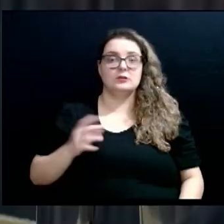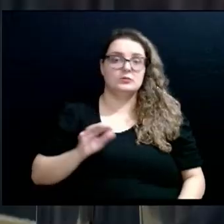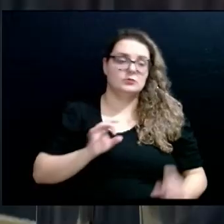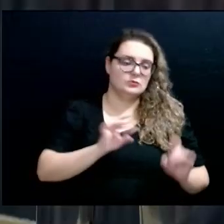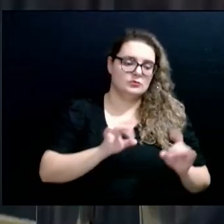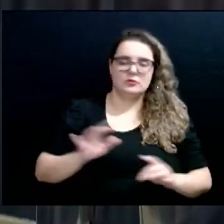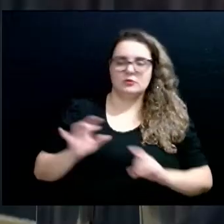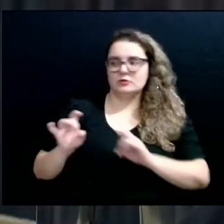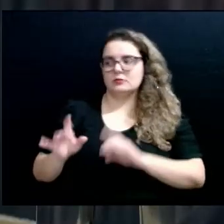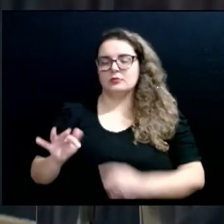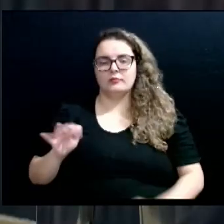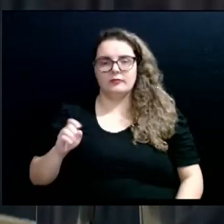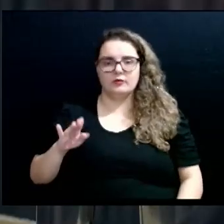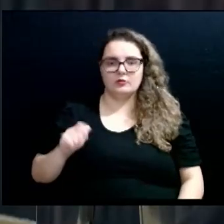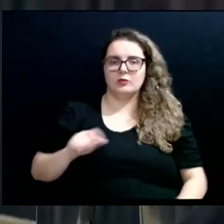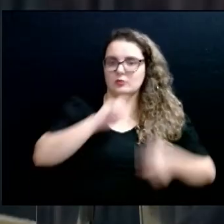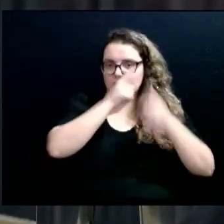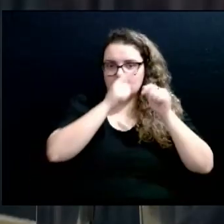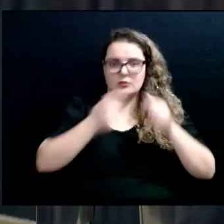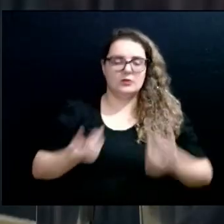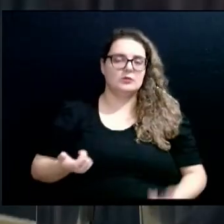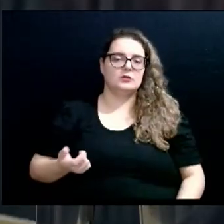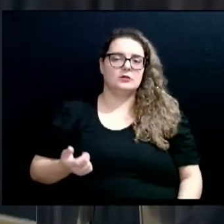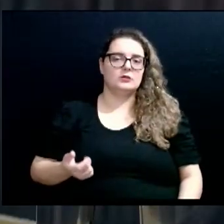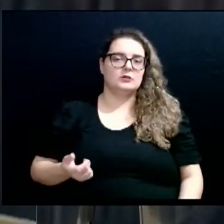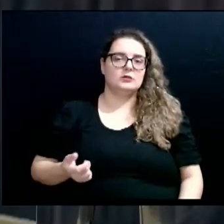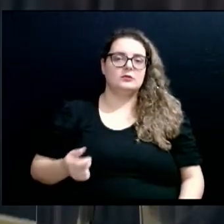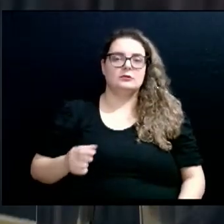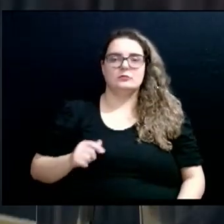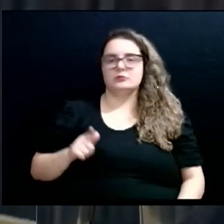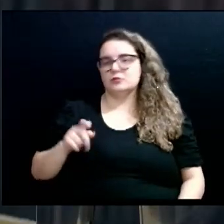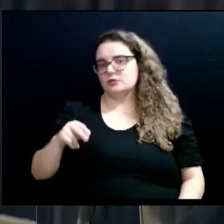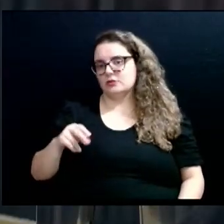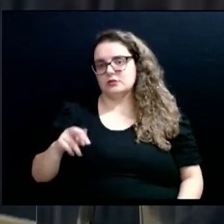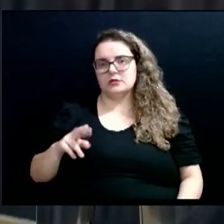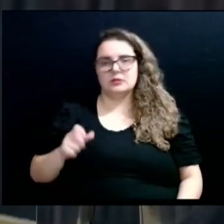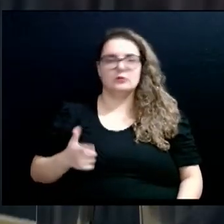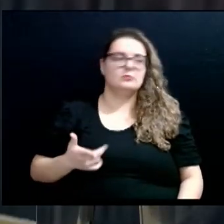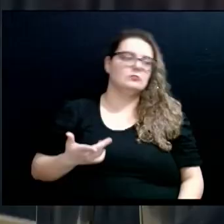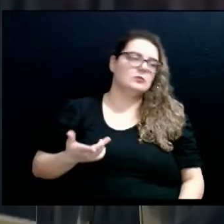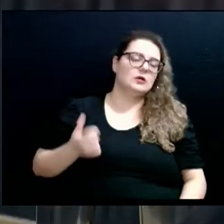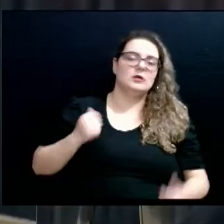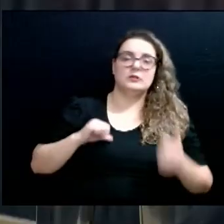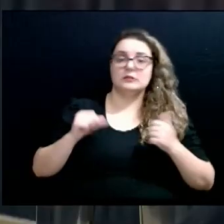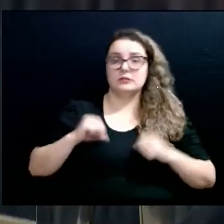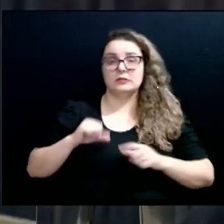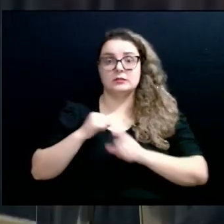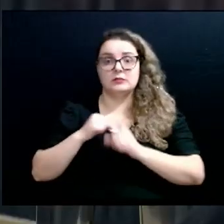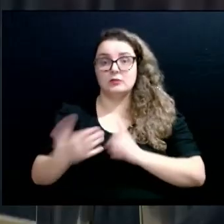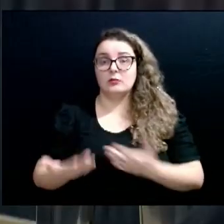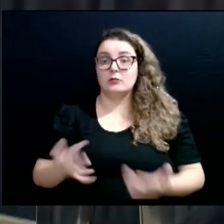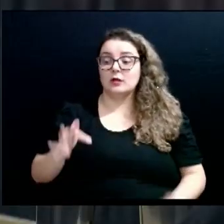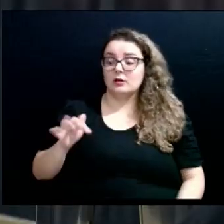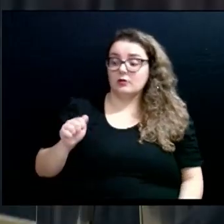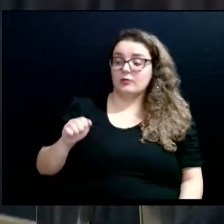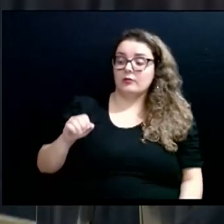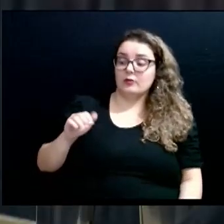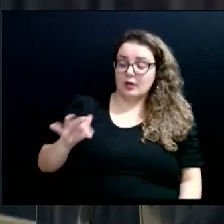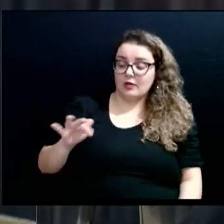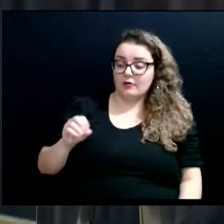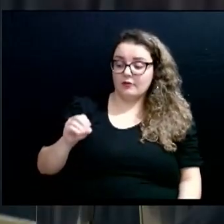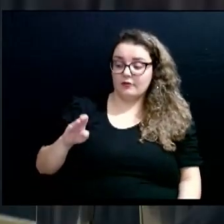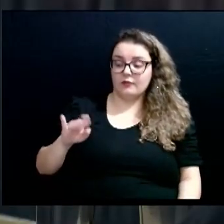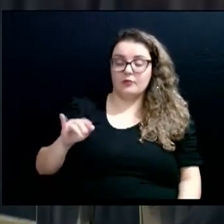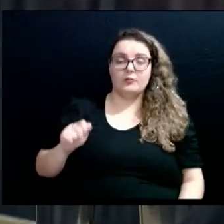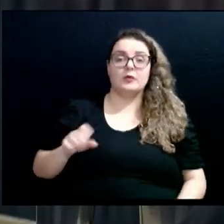transtorno de ansiedade generalizada, depende, ou uma ansiedade social, né? Sim, Mas a fobia é um medo específico, né?